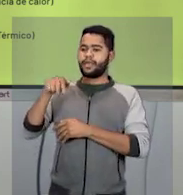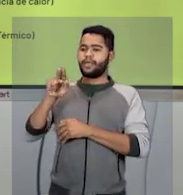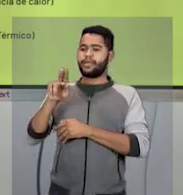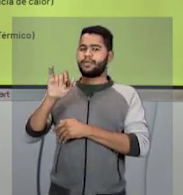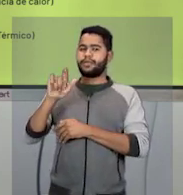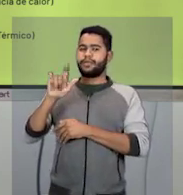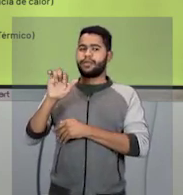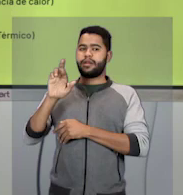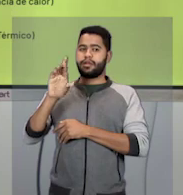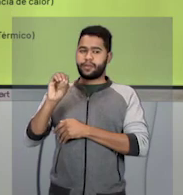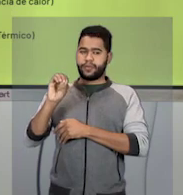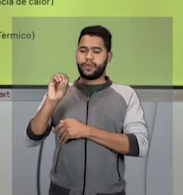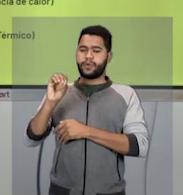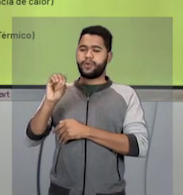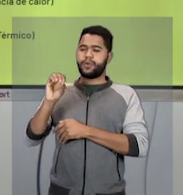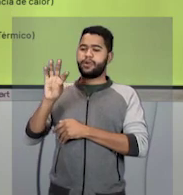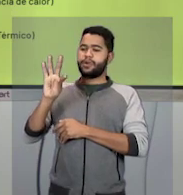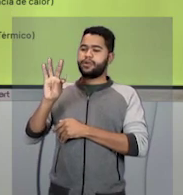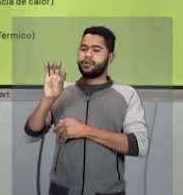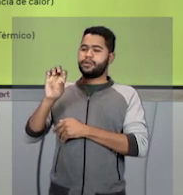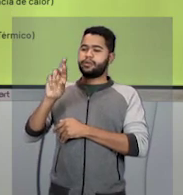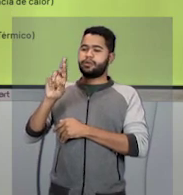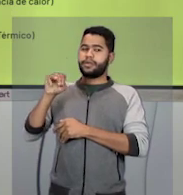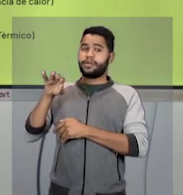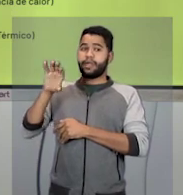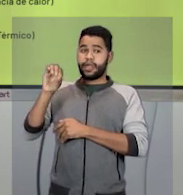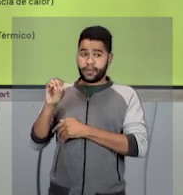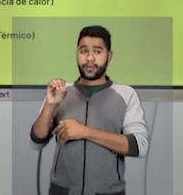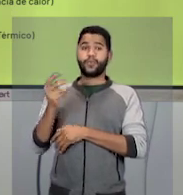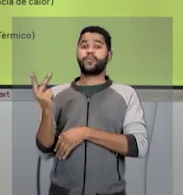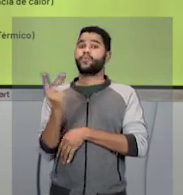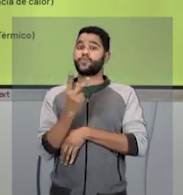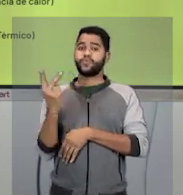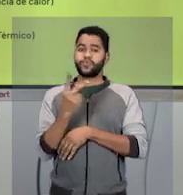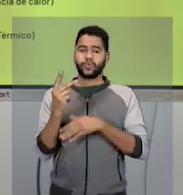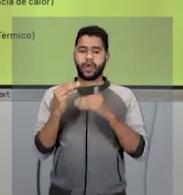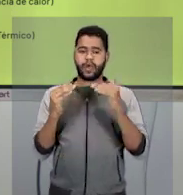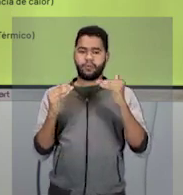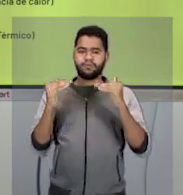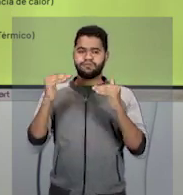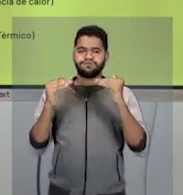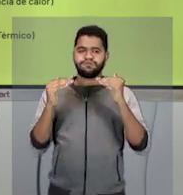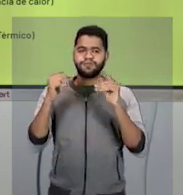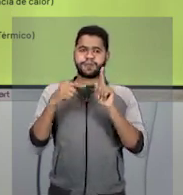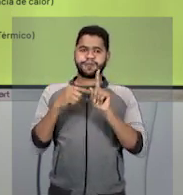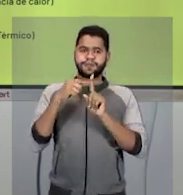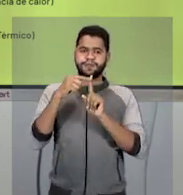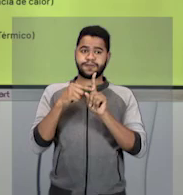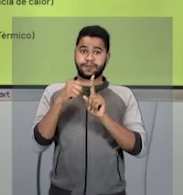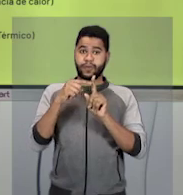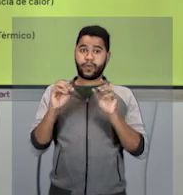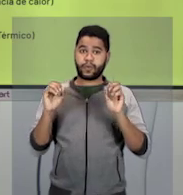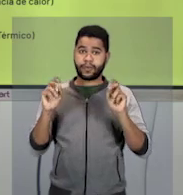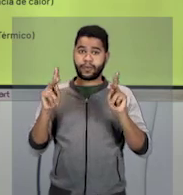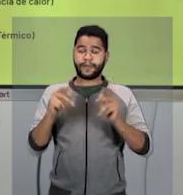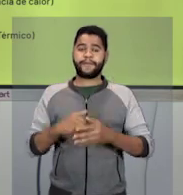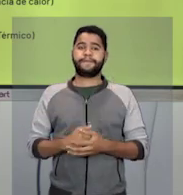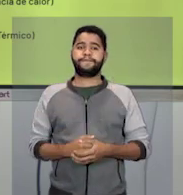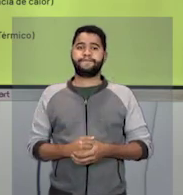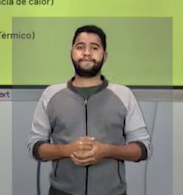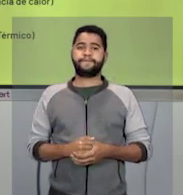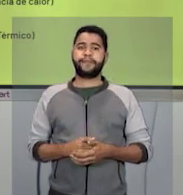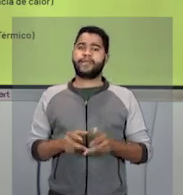onde as duas temperaturas dos dois objetos se tornam iguais. Ok?